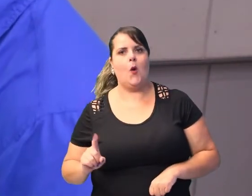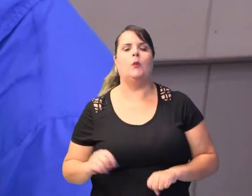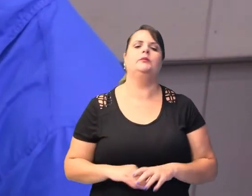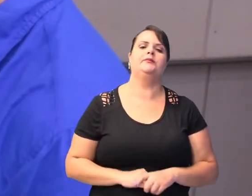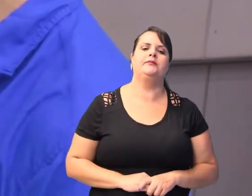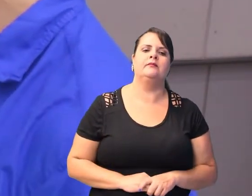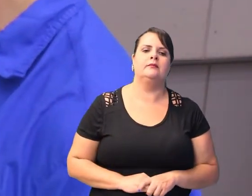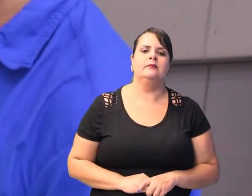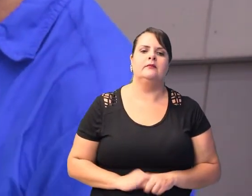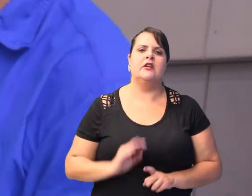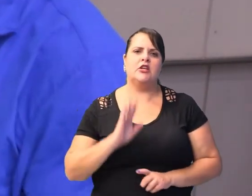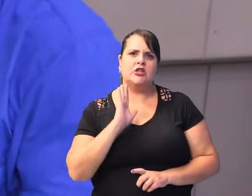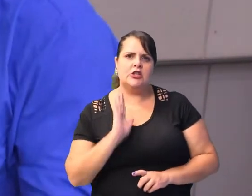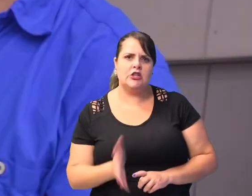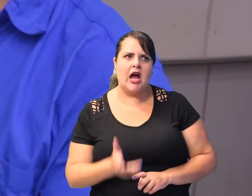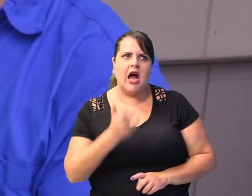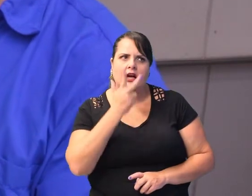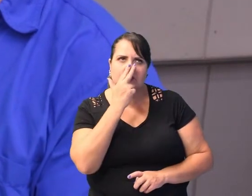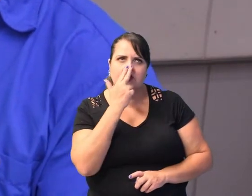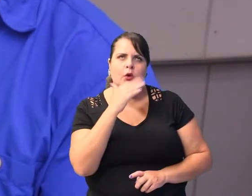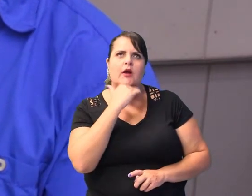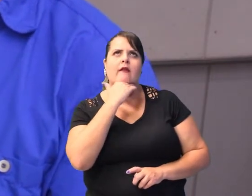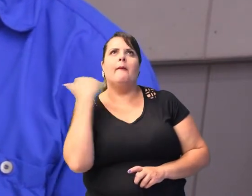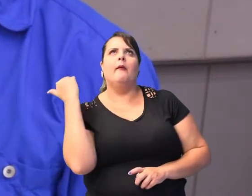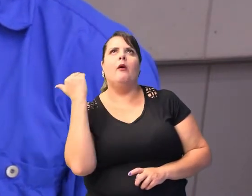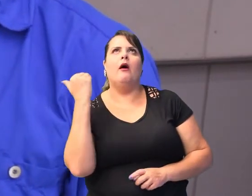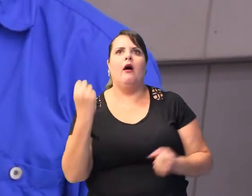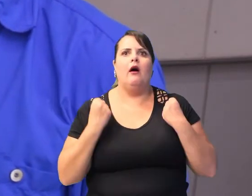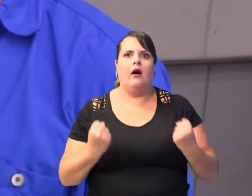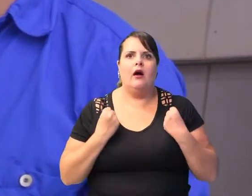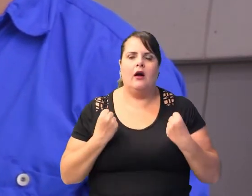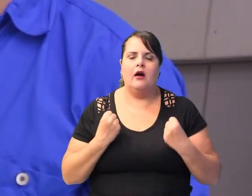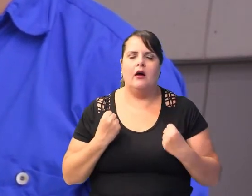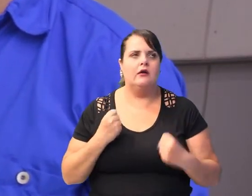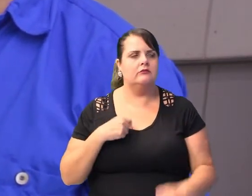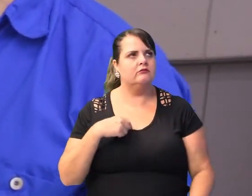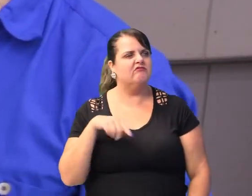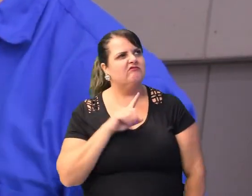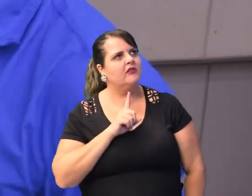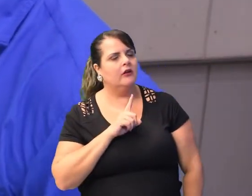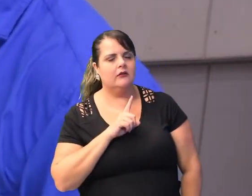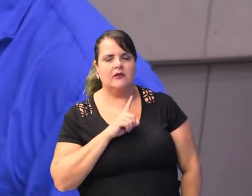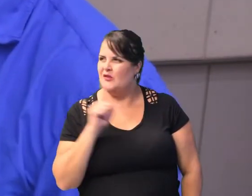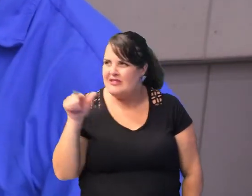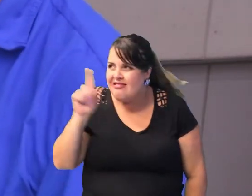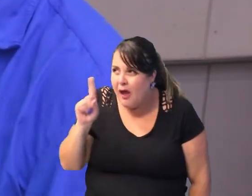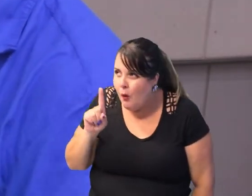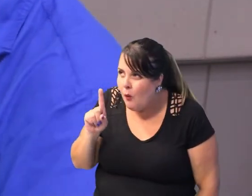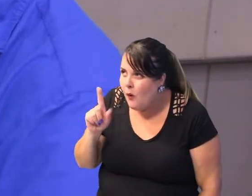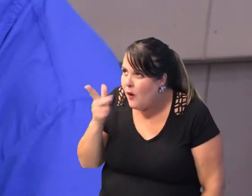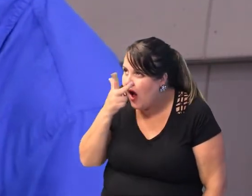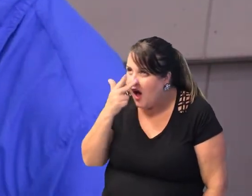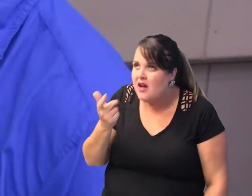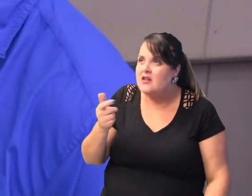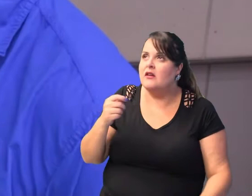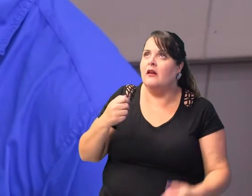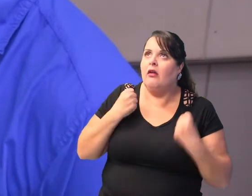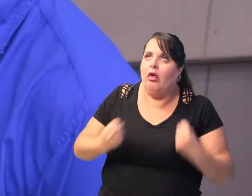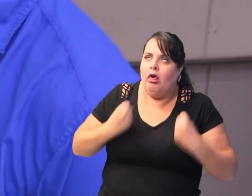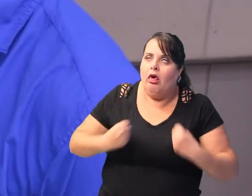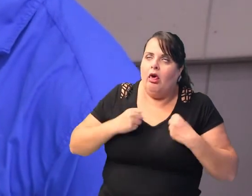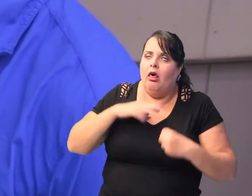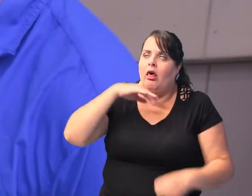precisa ficar sem graça ativa em sua resposta já achou que fosse morrer treinando não não tenho treinado que nem uma louca deitada e quem sabe talvez